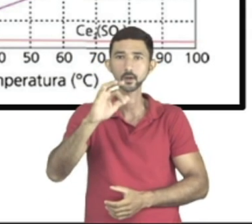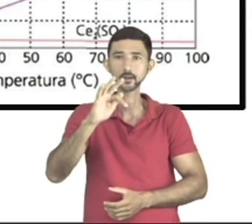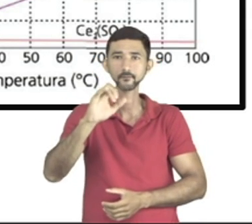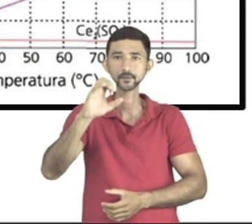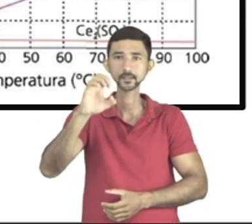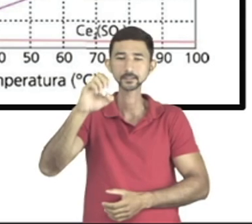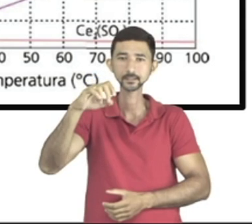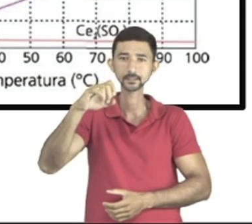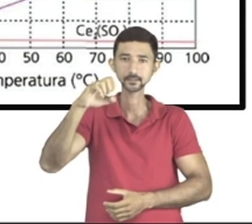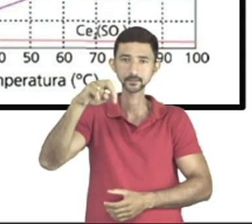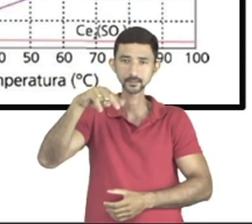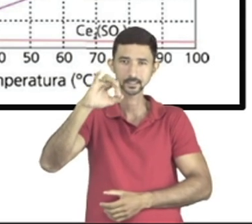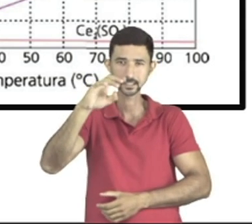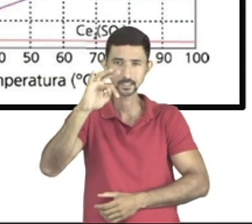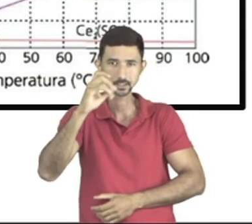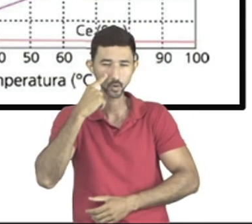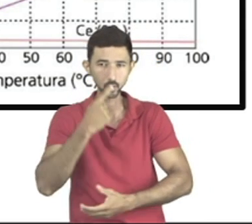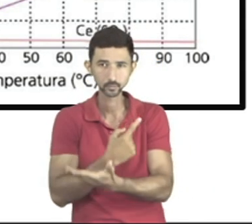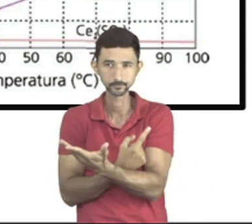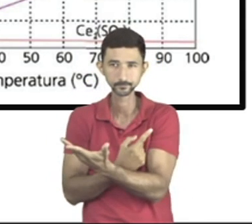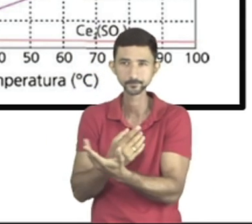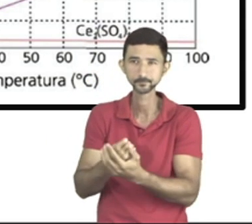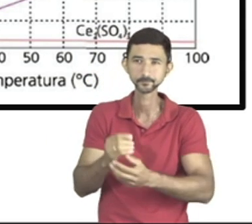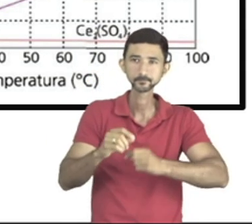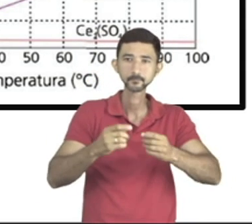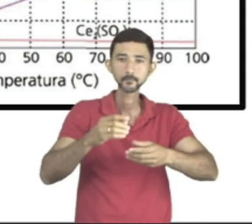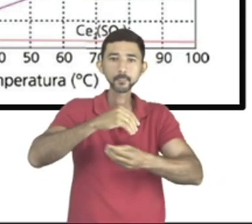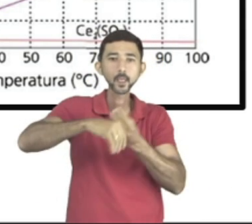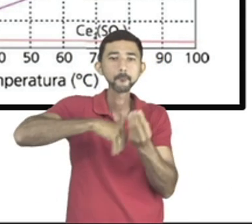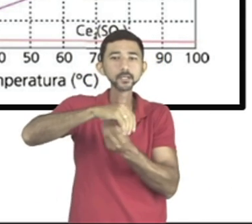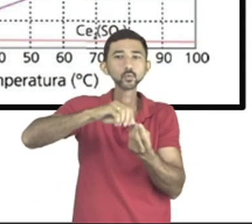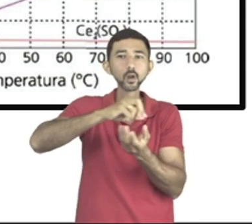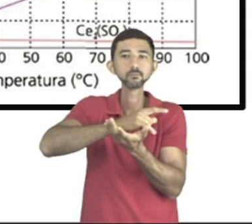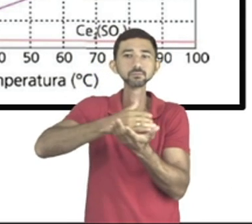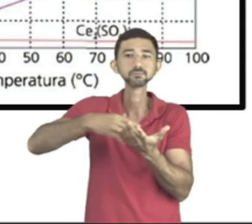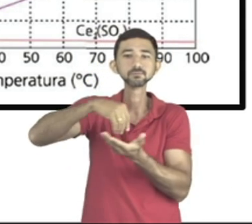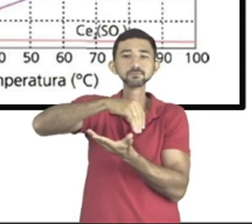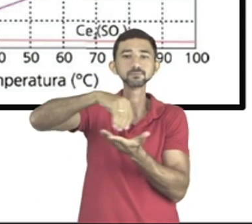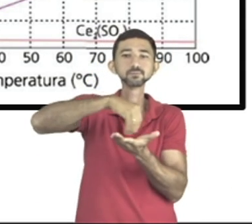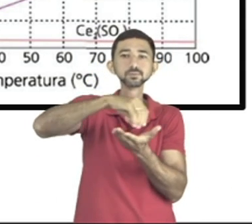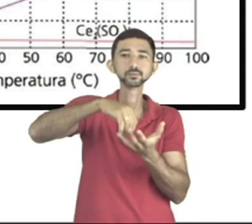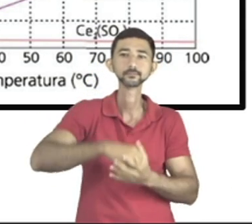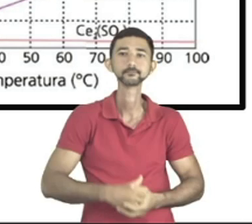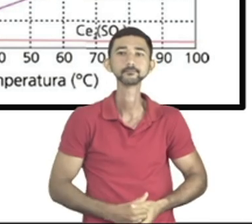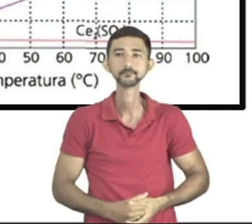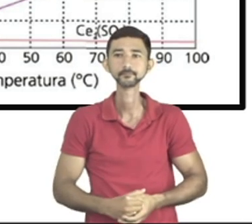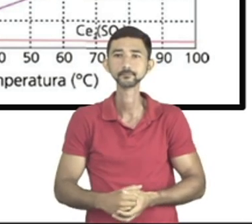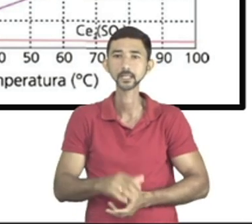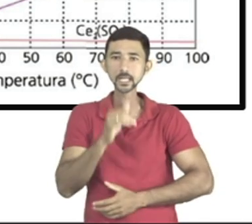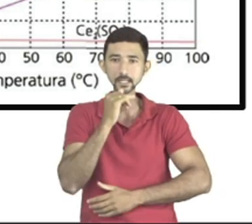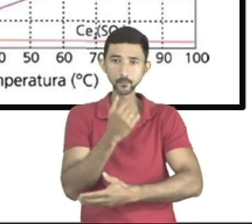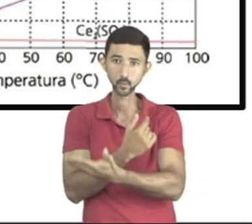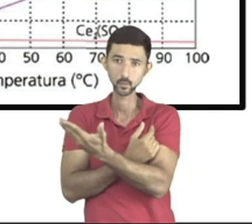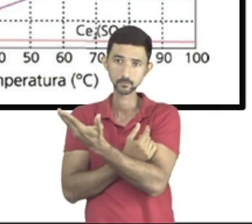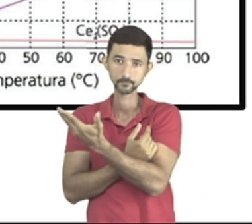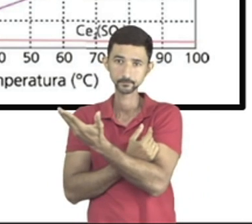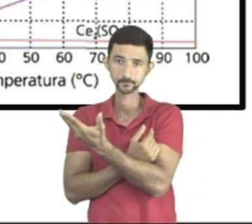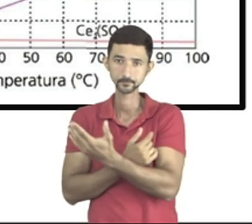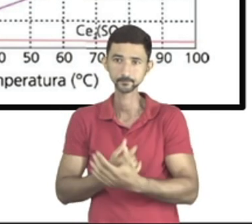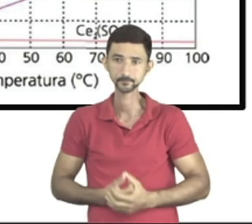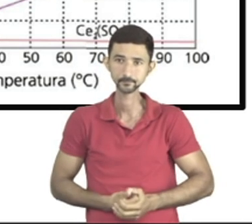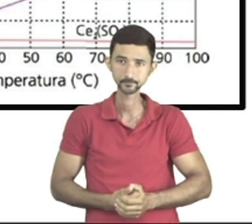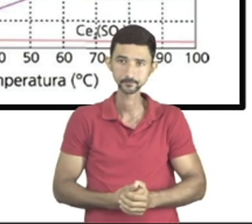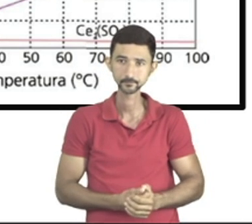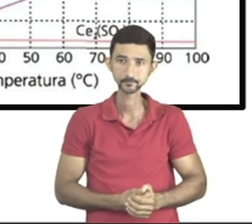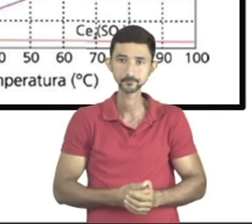está dizendo se a coisa é solúvel ou não. É a capacidade de ser solúvel, de dissolver na água. A gente colocou para você aí o